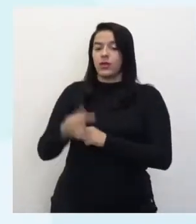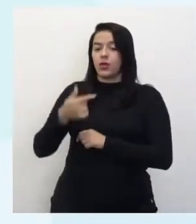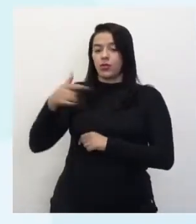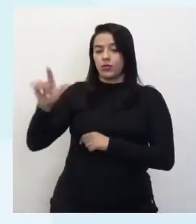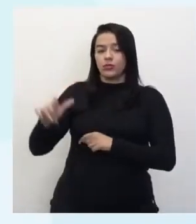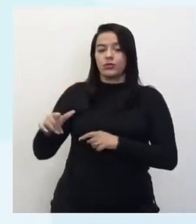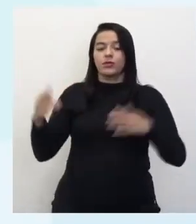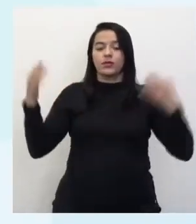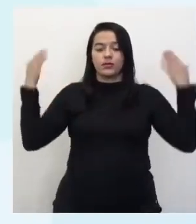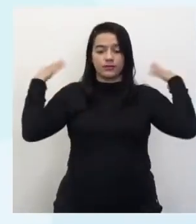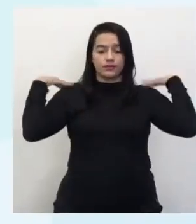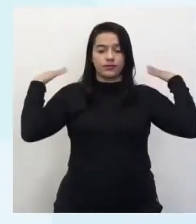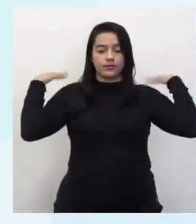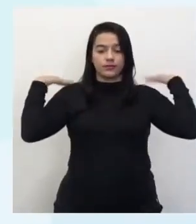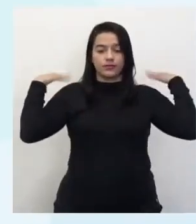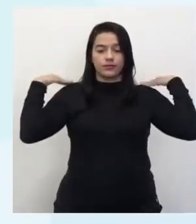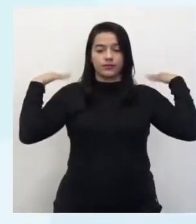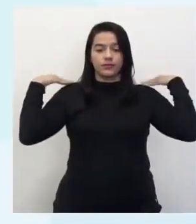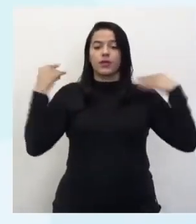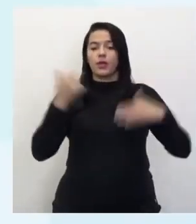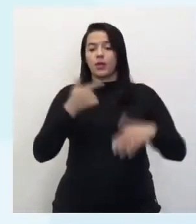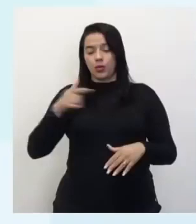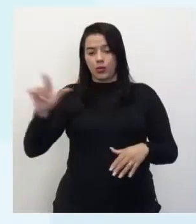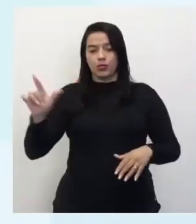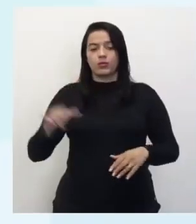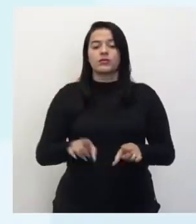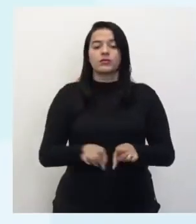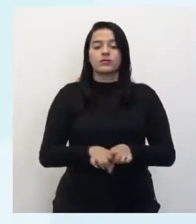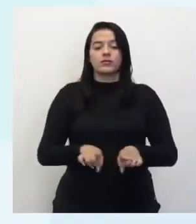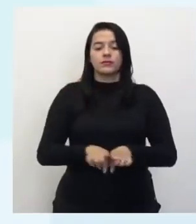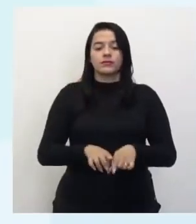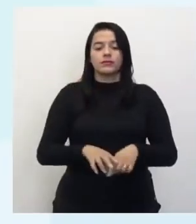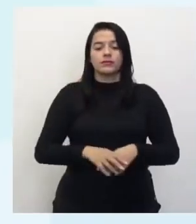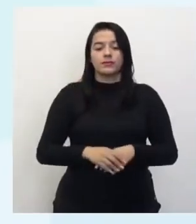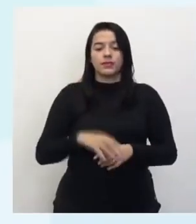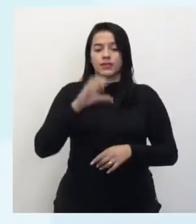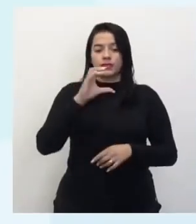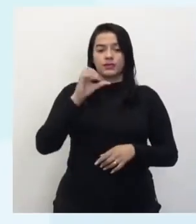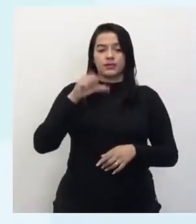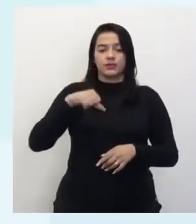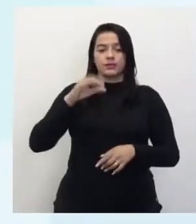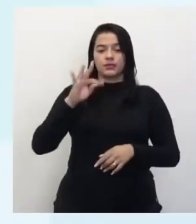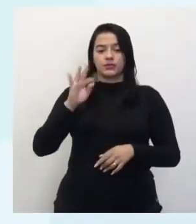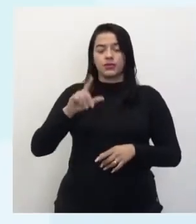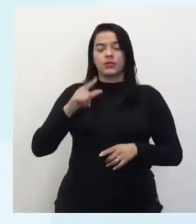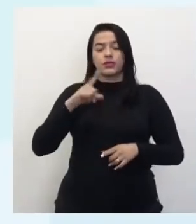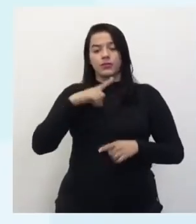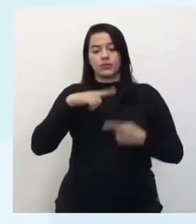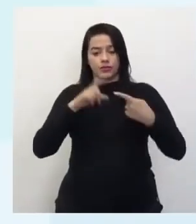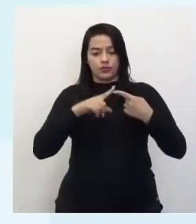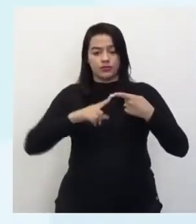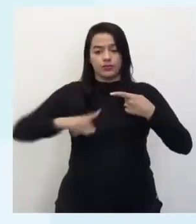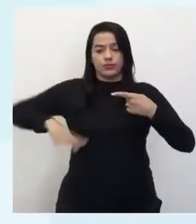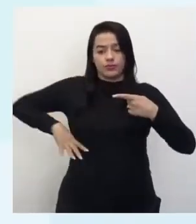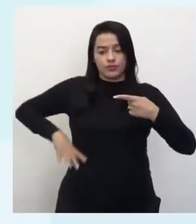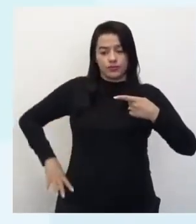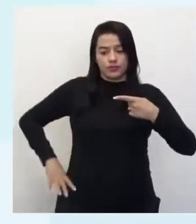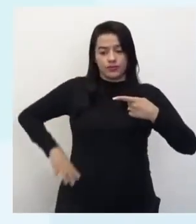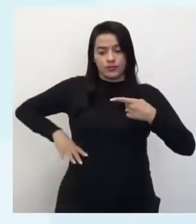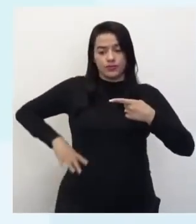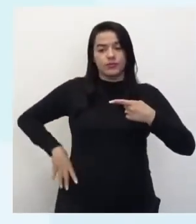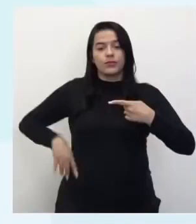Olha, essa é a cintura escapular, tá vendo? Então, a gente tem uma cintura pélvica e tem uma